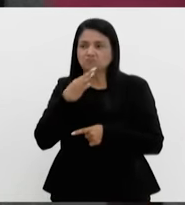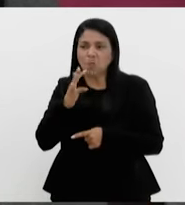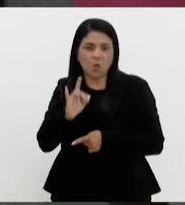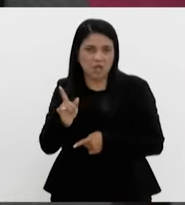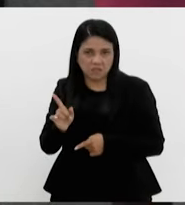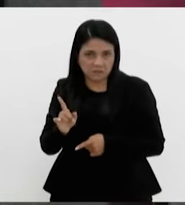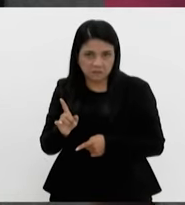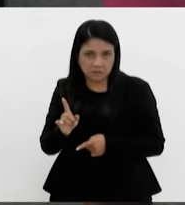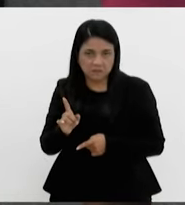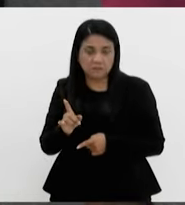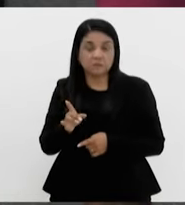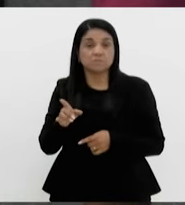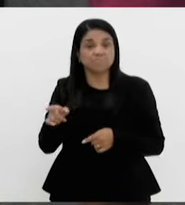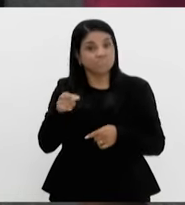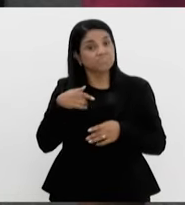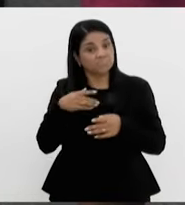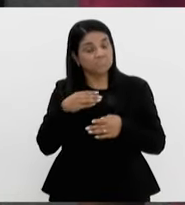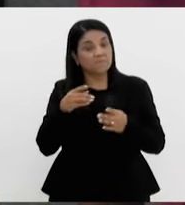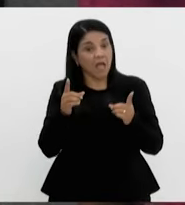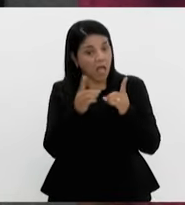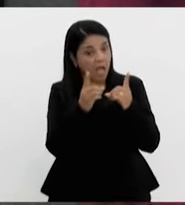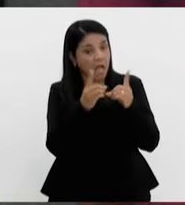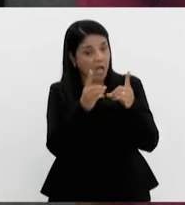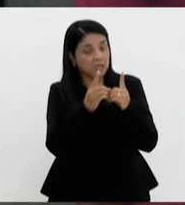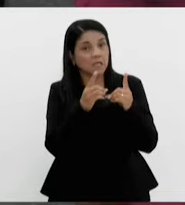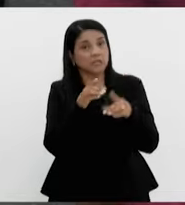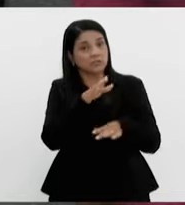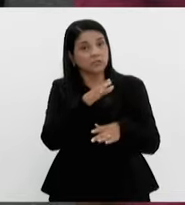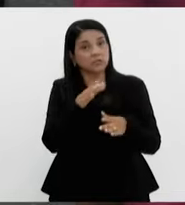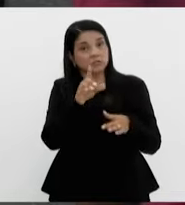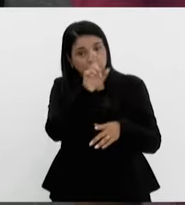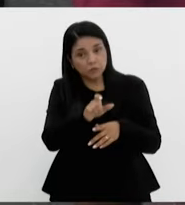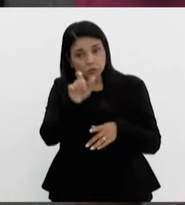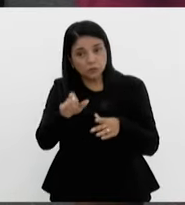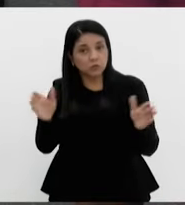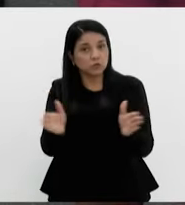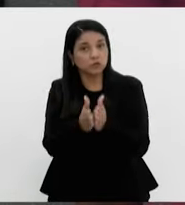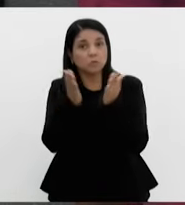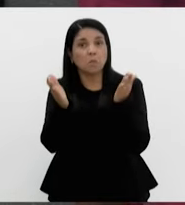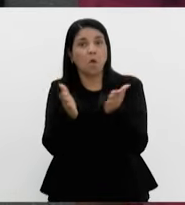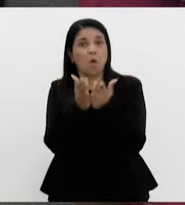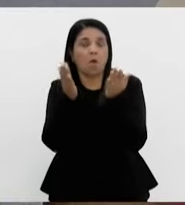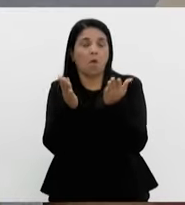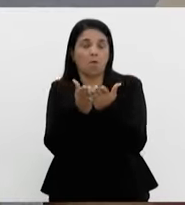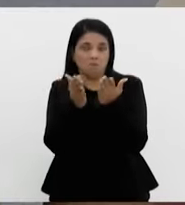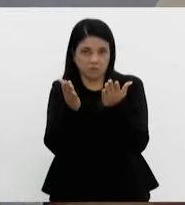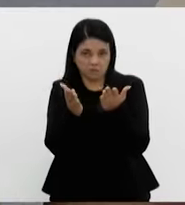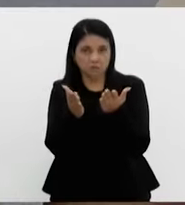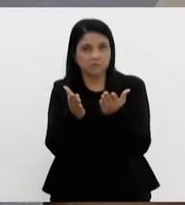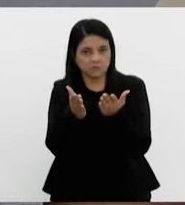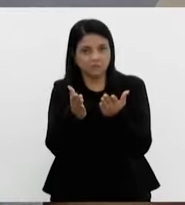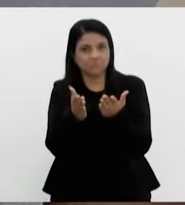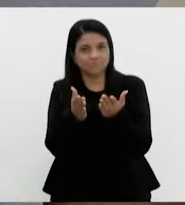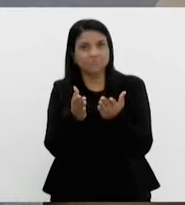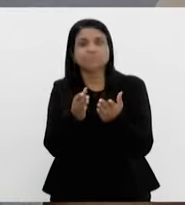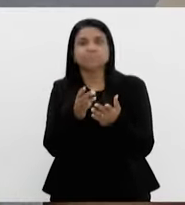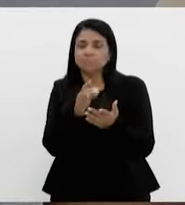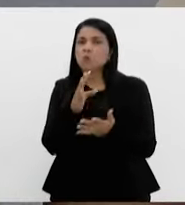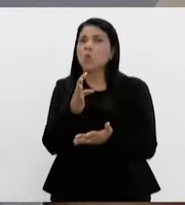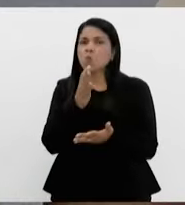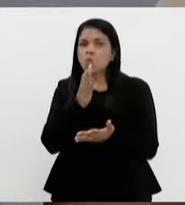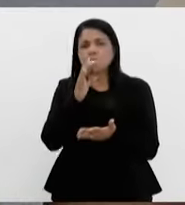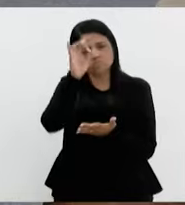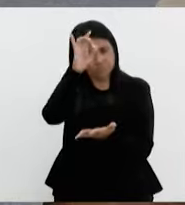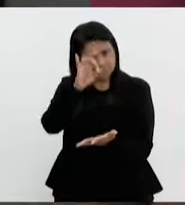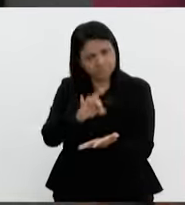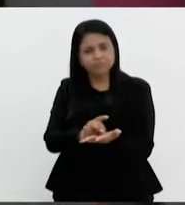chegam e dão assistência aos pobres, aos desvalidos e aos miseráveis. Há que reconhecer isso sempre.